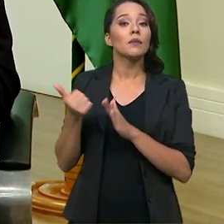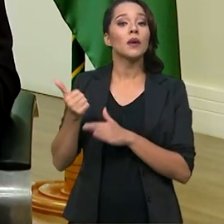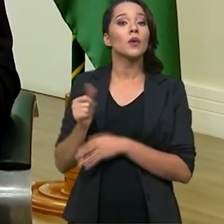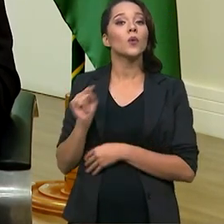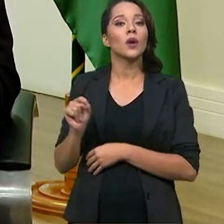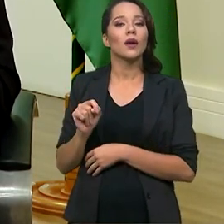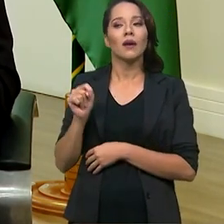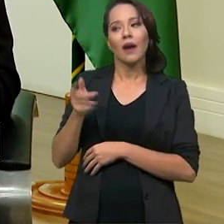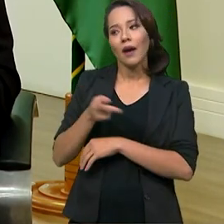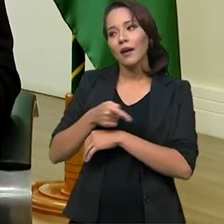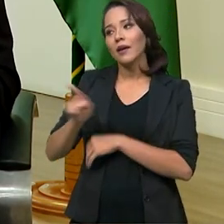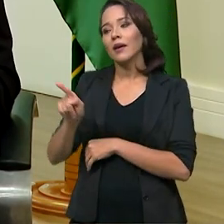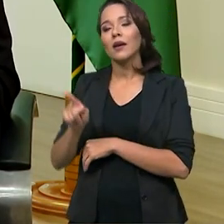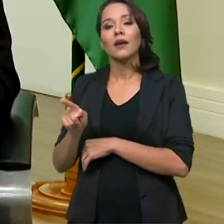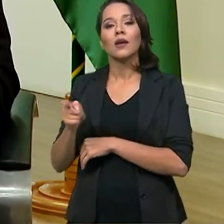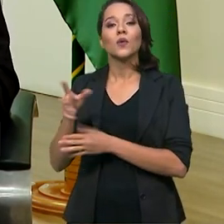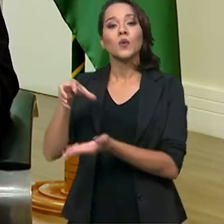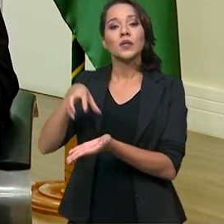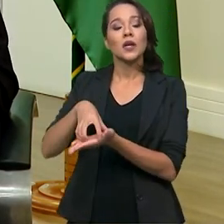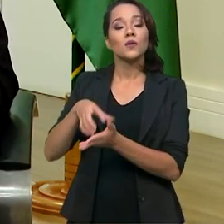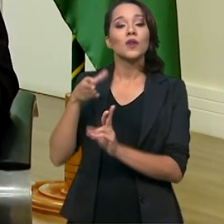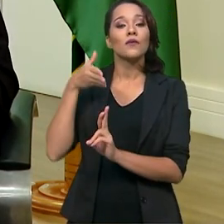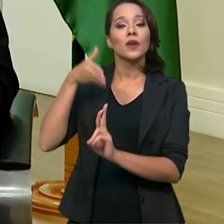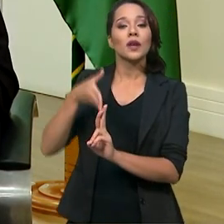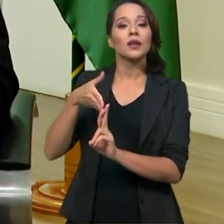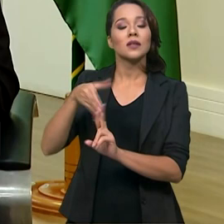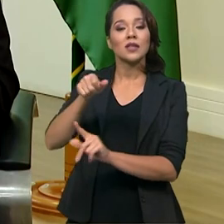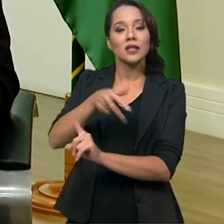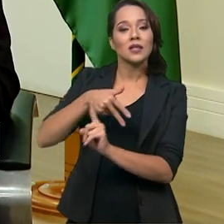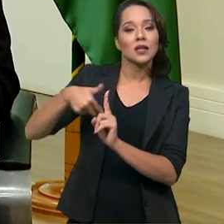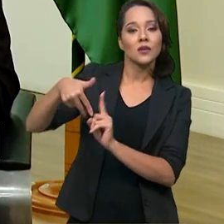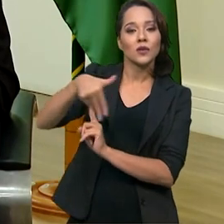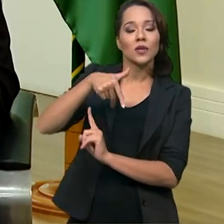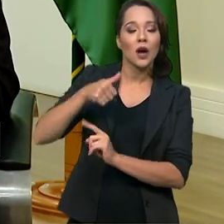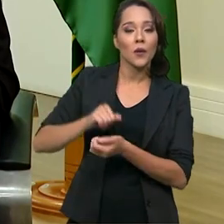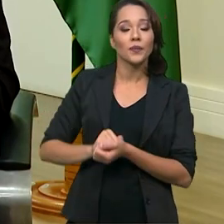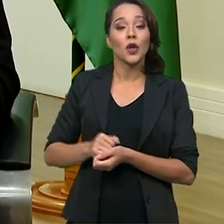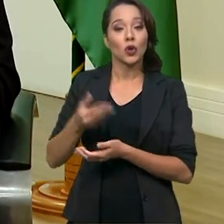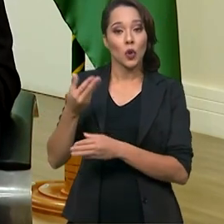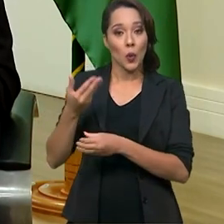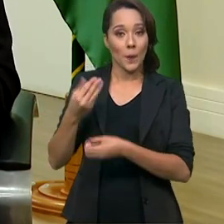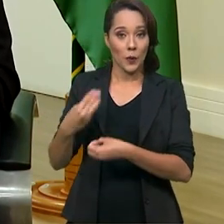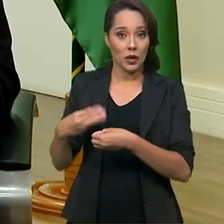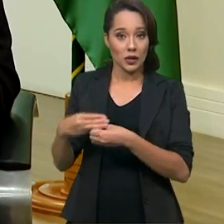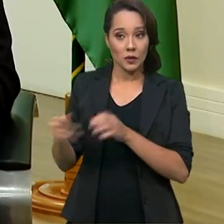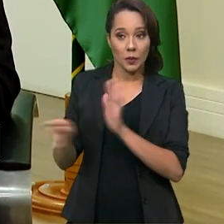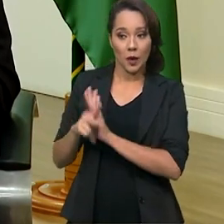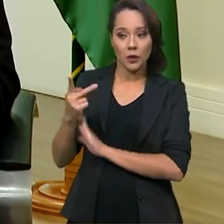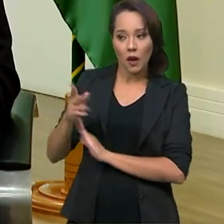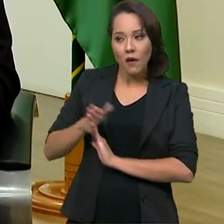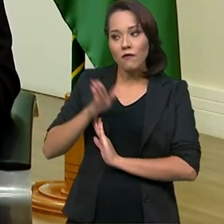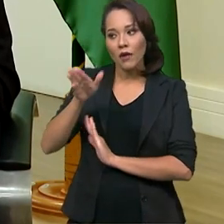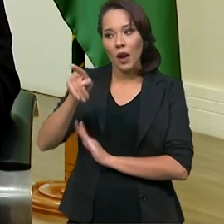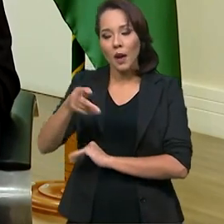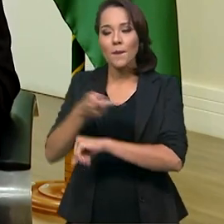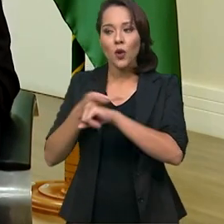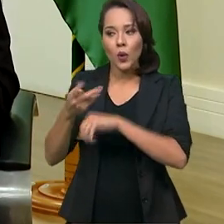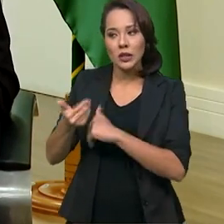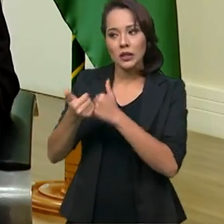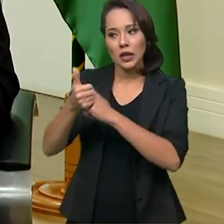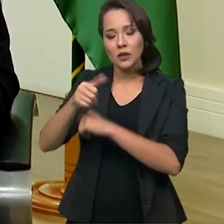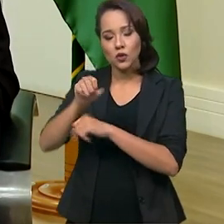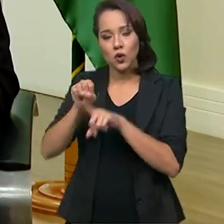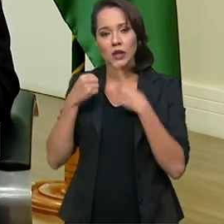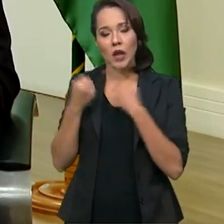ela é procurar justamente um centro de referência de assistência social no seu município. Procura assistência social e busca fazer o